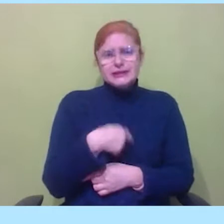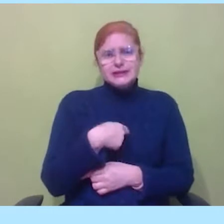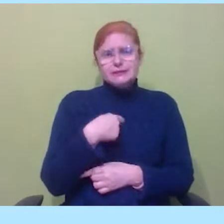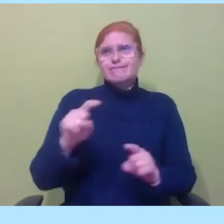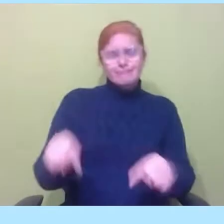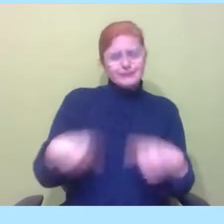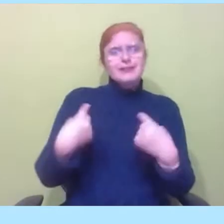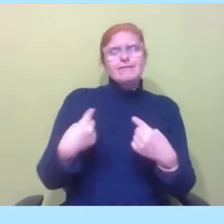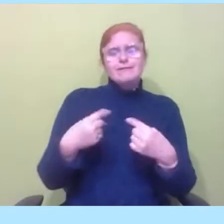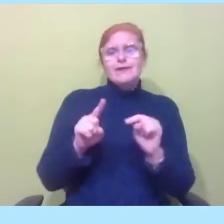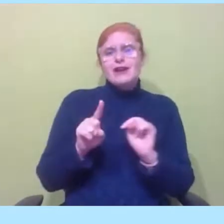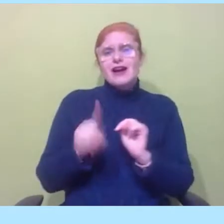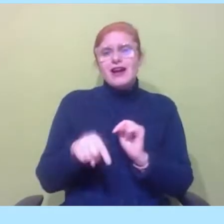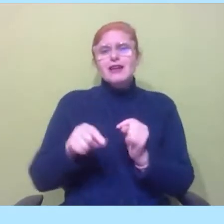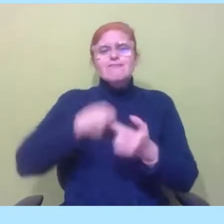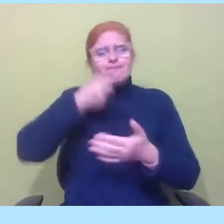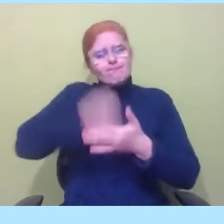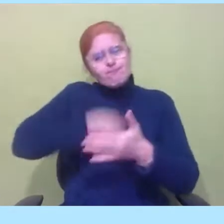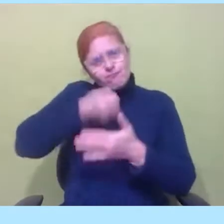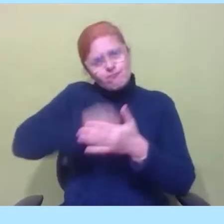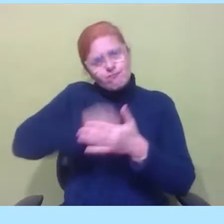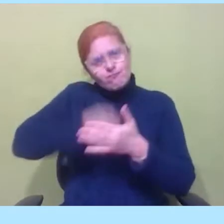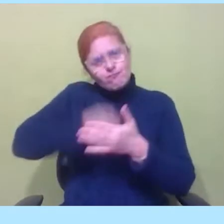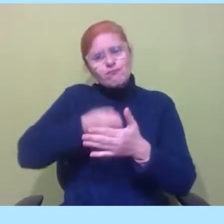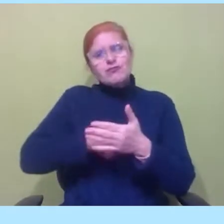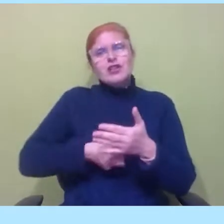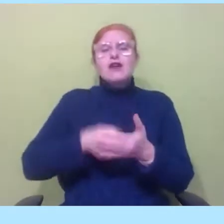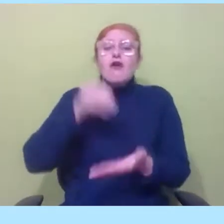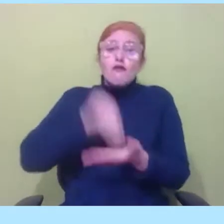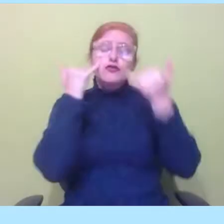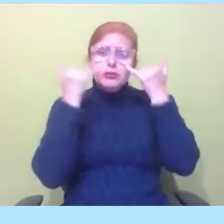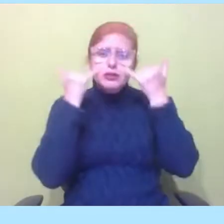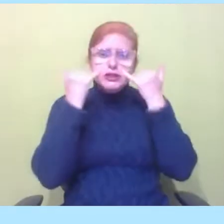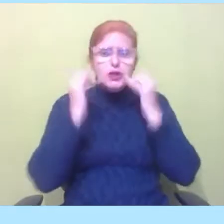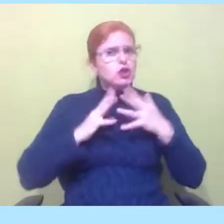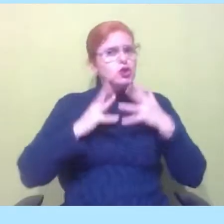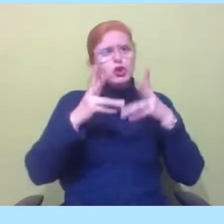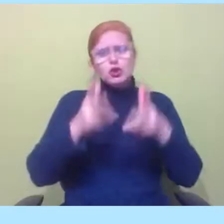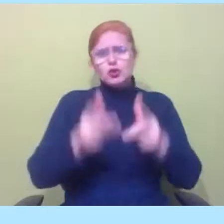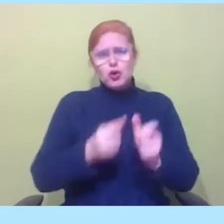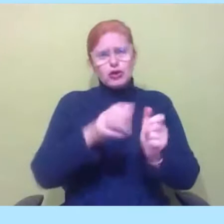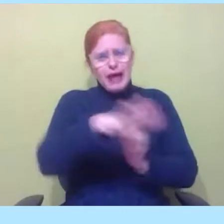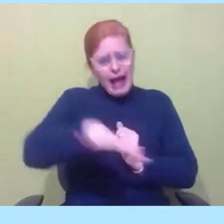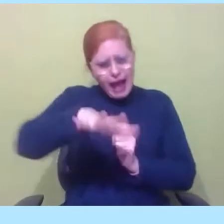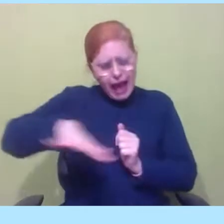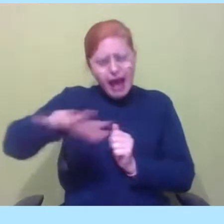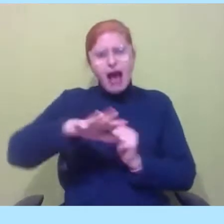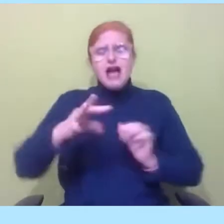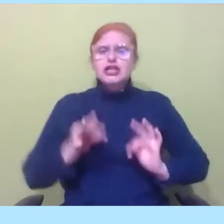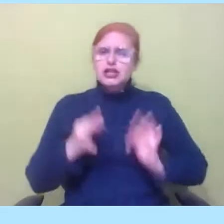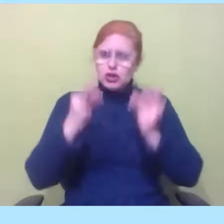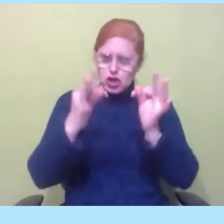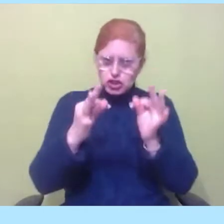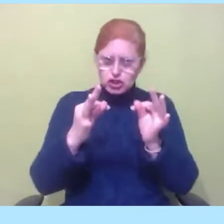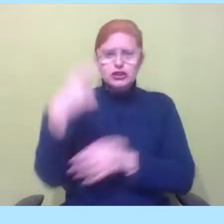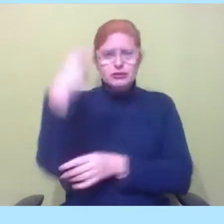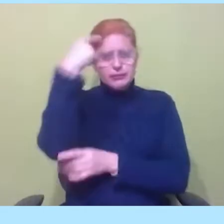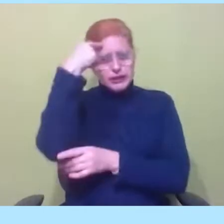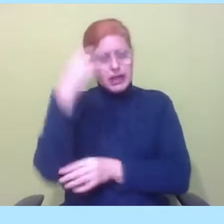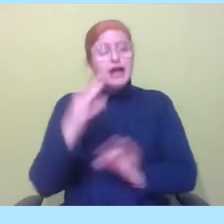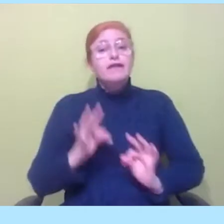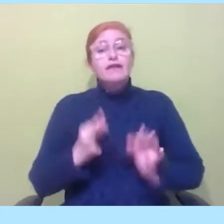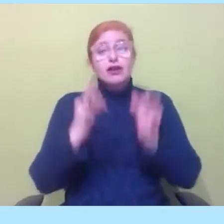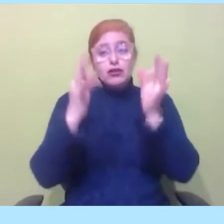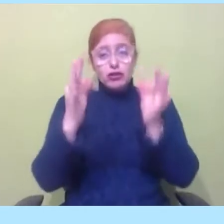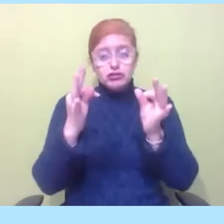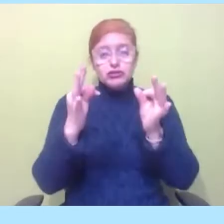batalhar contra essa desinformação, e em todos os sentidos, no sentido da tecnologia, de pensar tecnologias e